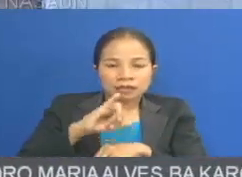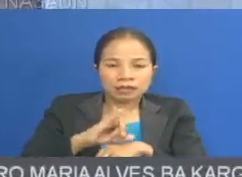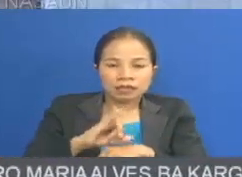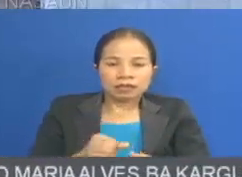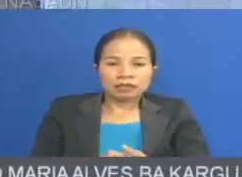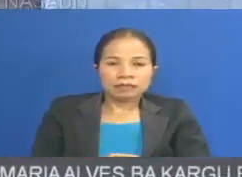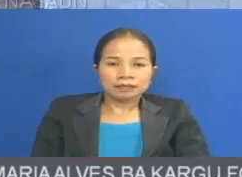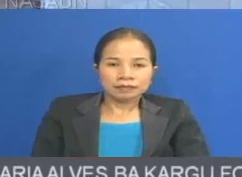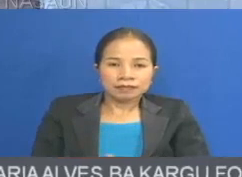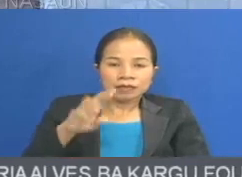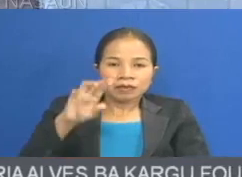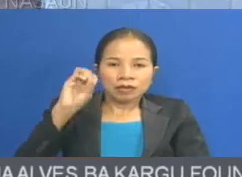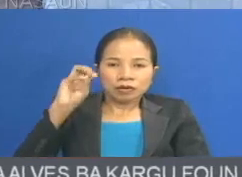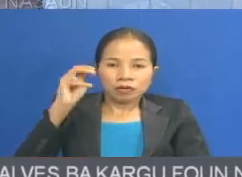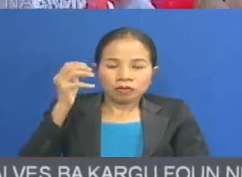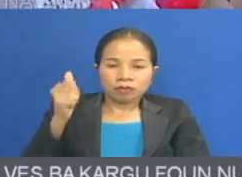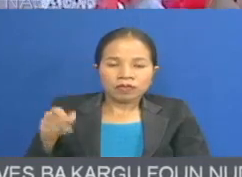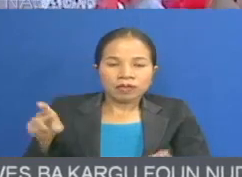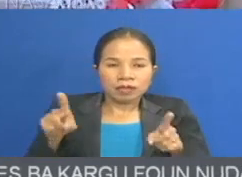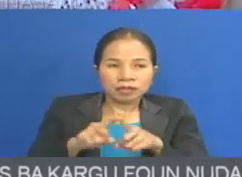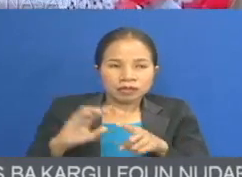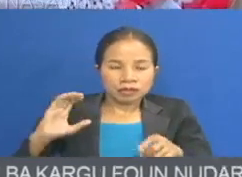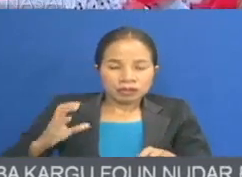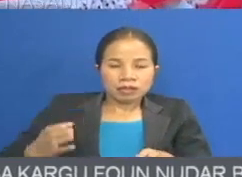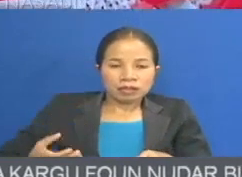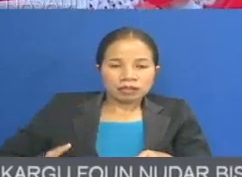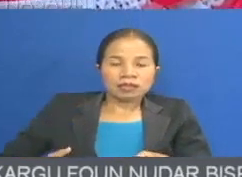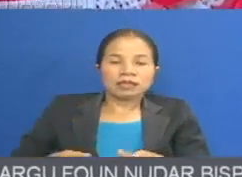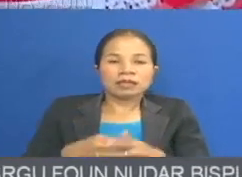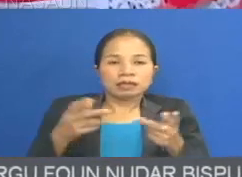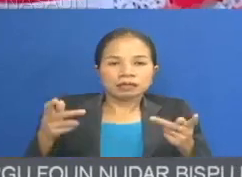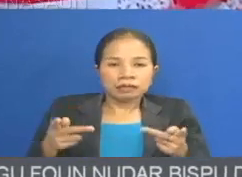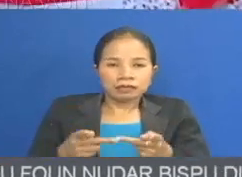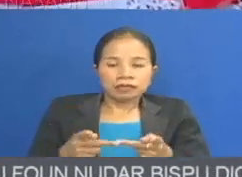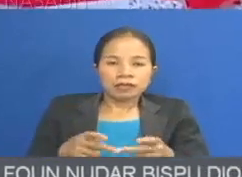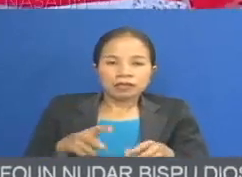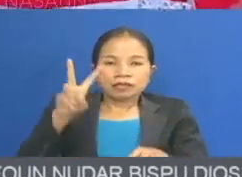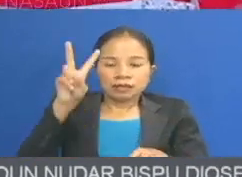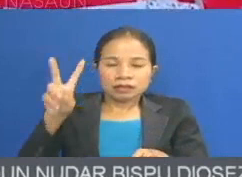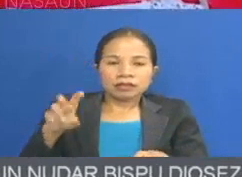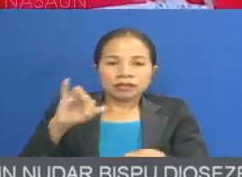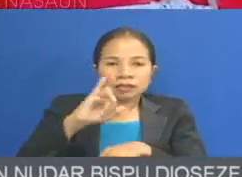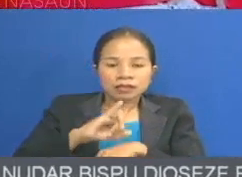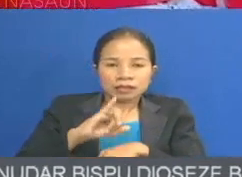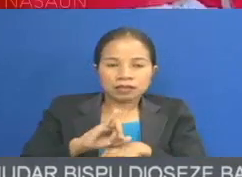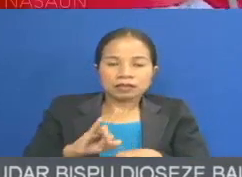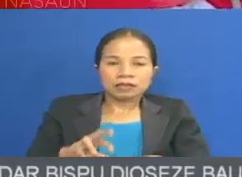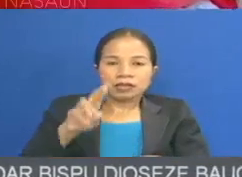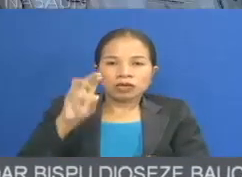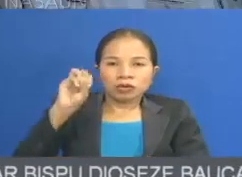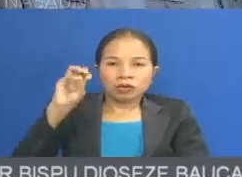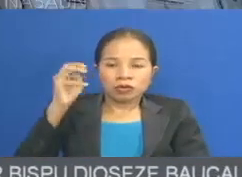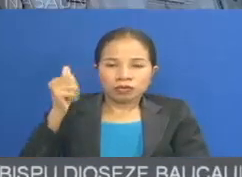Alberto Magno e a Roma. Nudar cardeal titular no Nia Residência II e a paróquia São Alberto Magno e